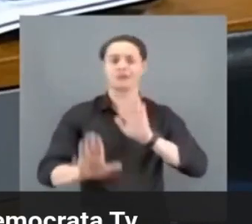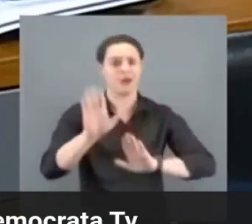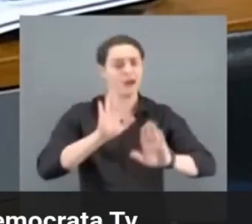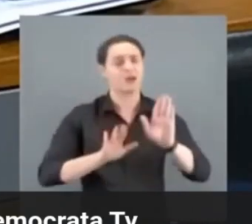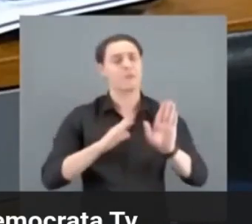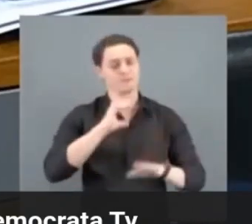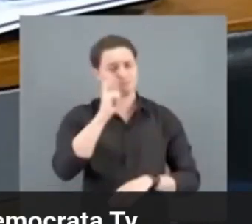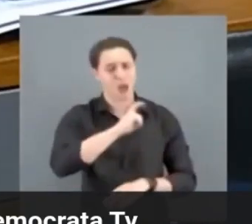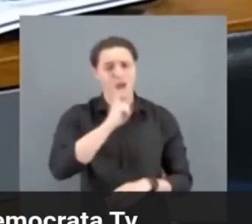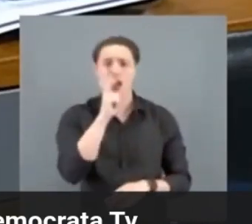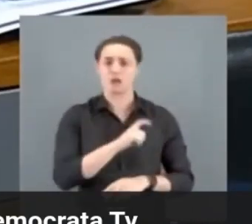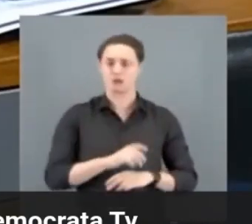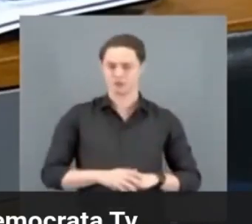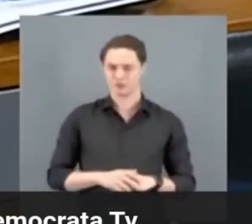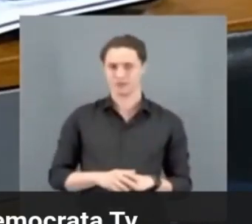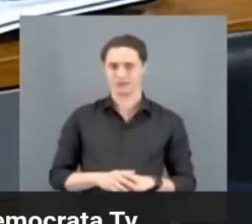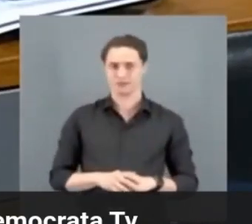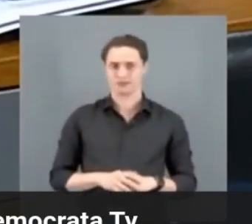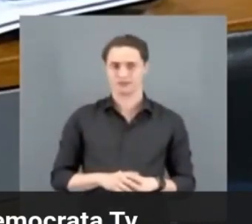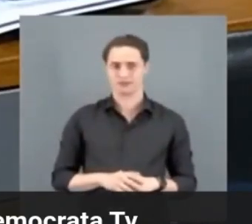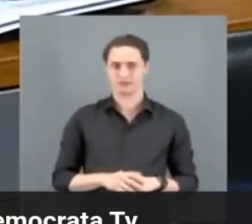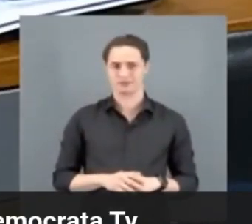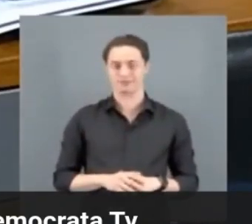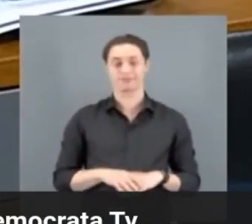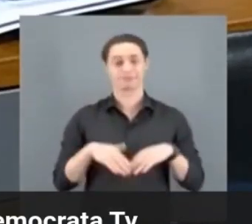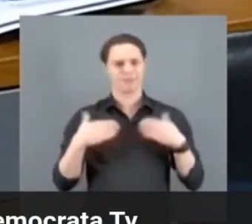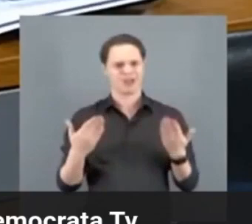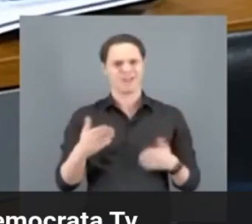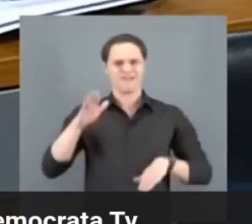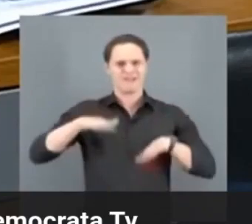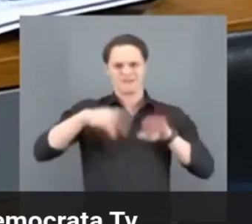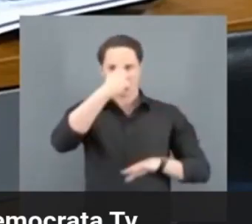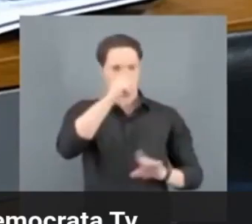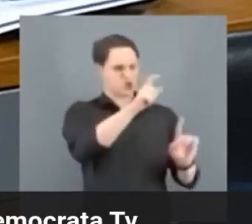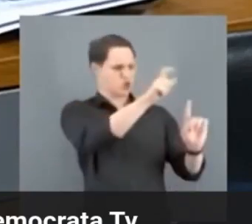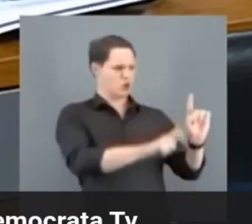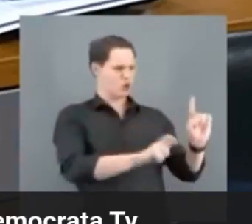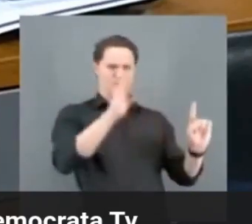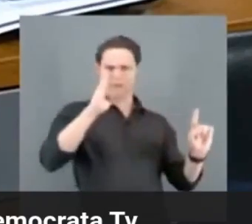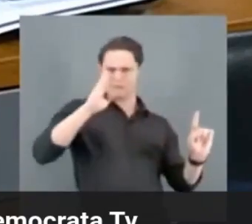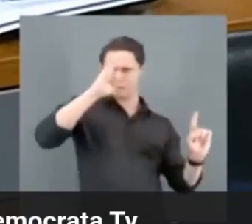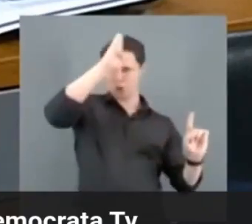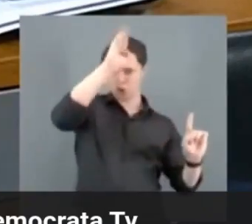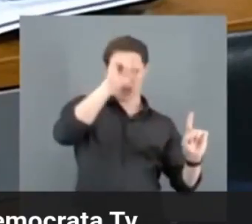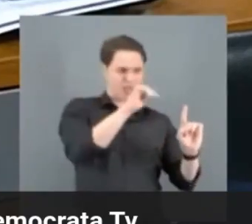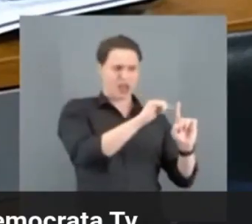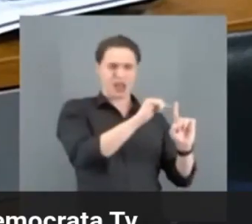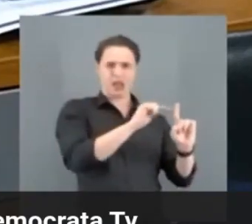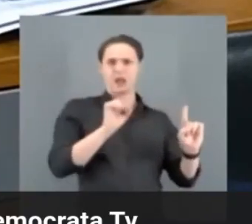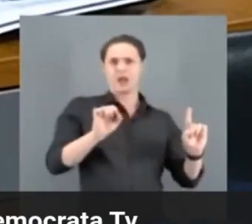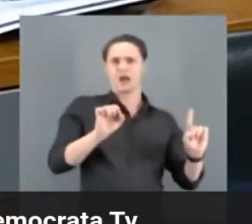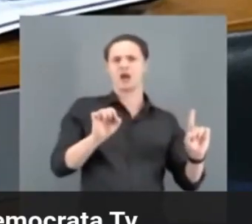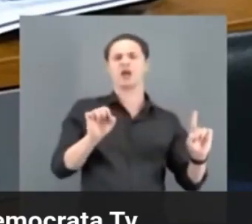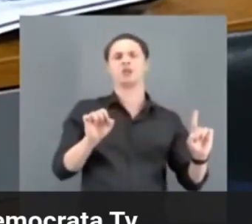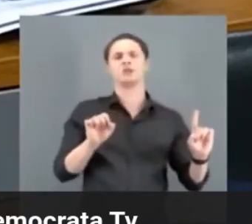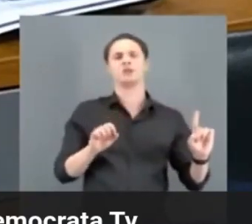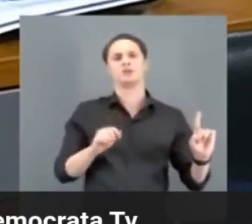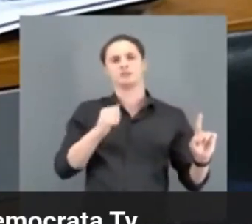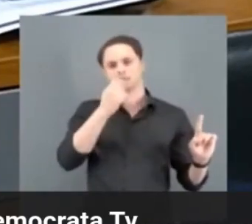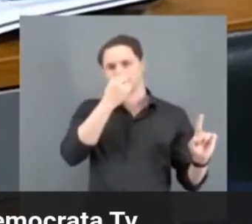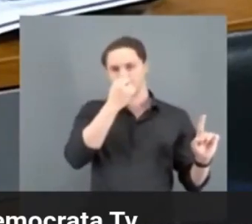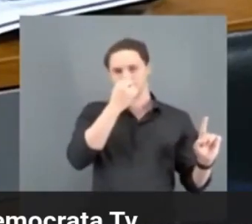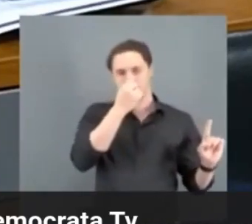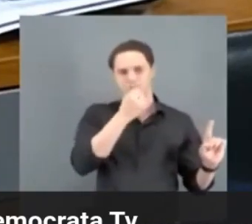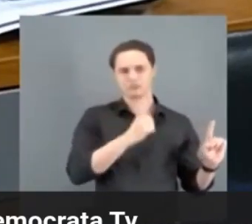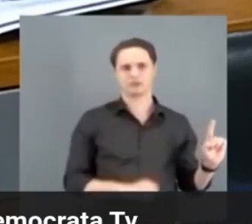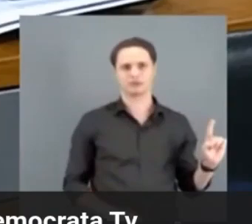em relação ao que nós acabamos de ouvir, Bolsonaro não recorreu da sentença do Adélio Bispo, tá? Para dizer isso para o senhor,